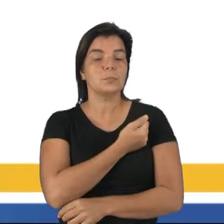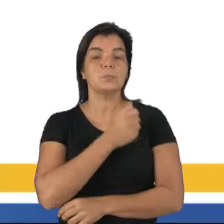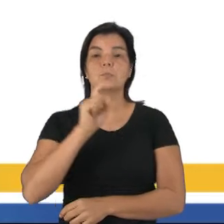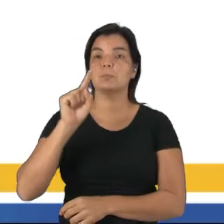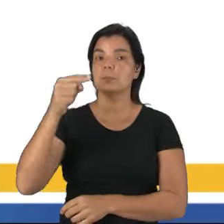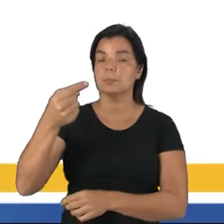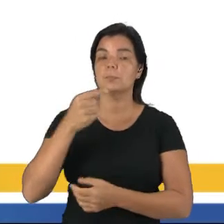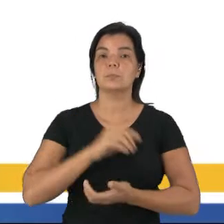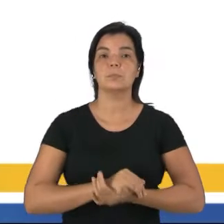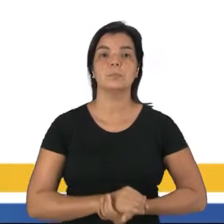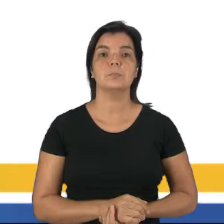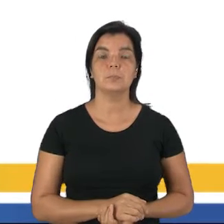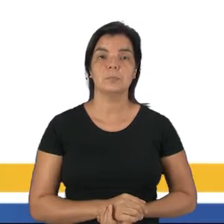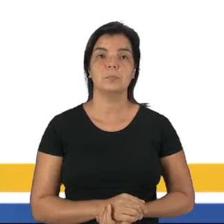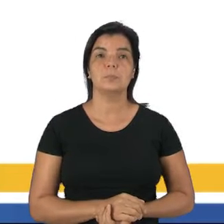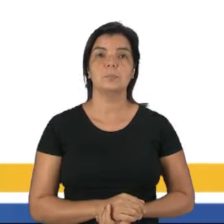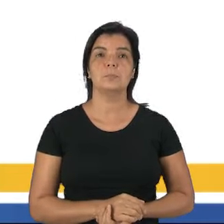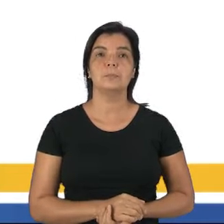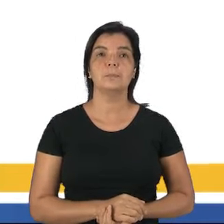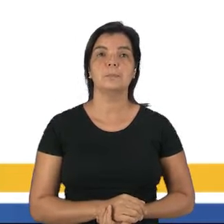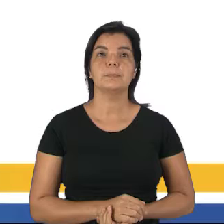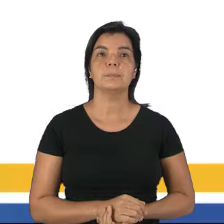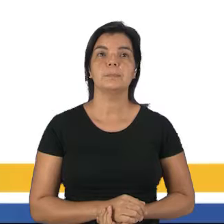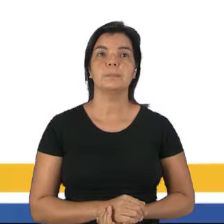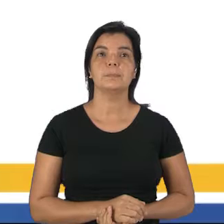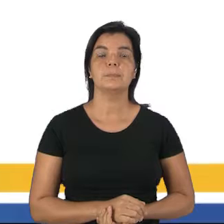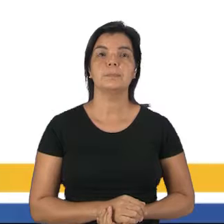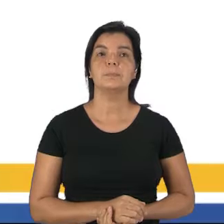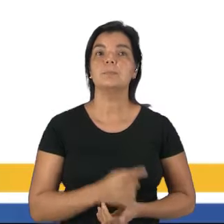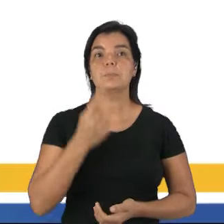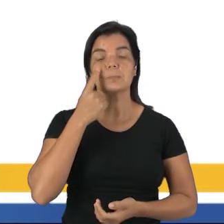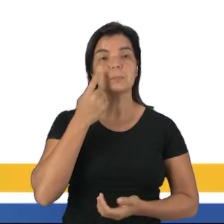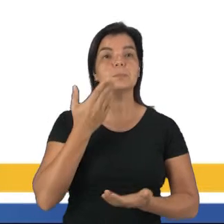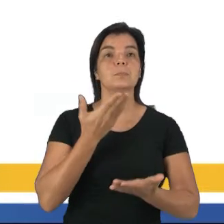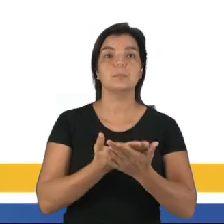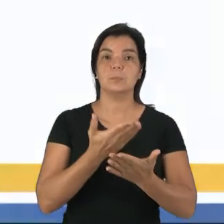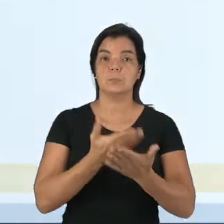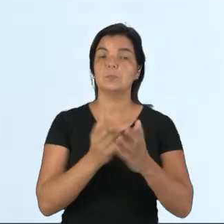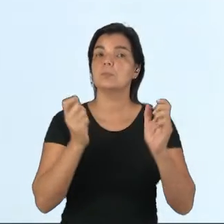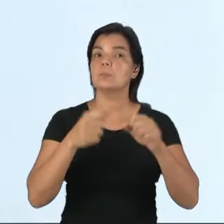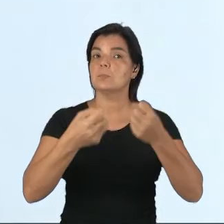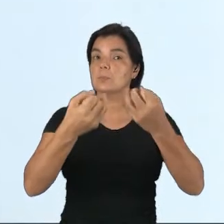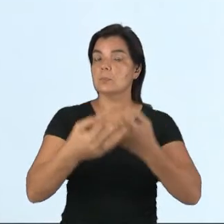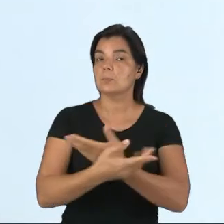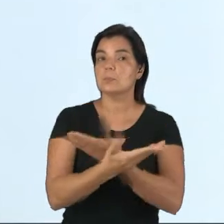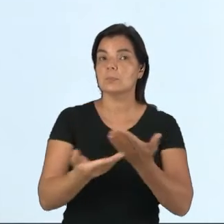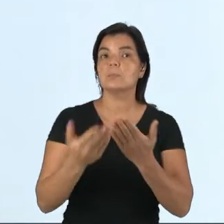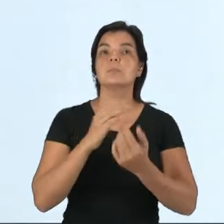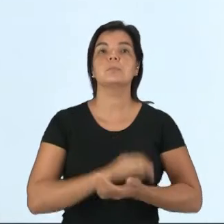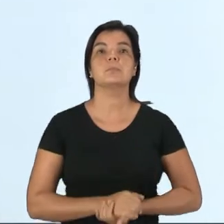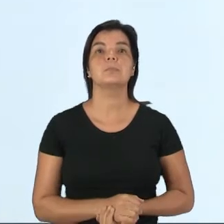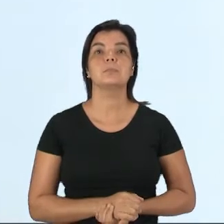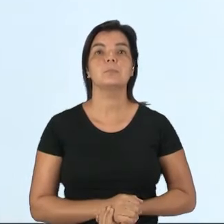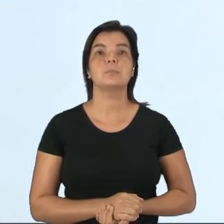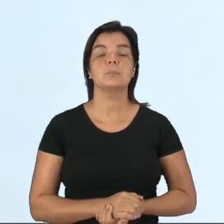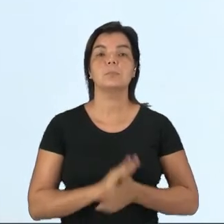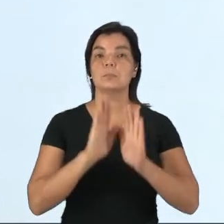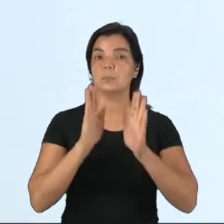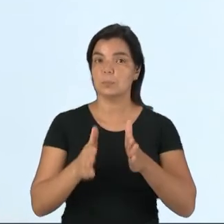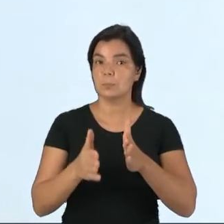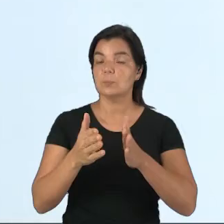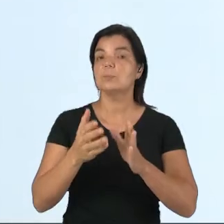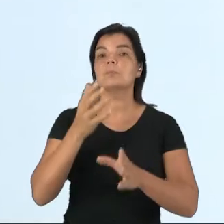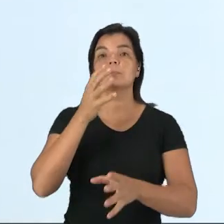né, conseguir encontrar o valor da outra, né? Voltando aqui, o que eu posso falar para vocês? Já o método